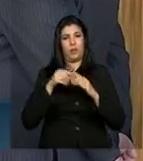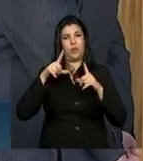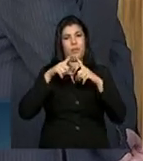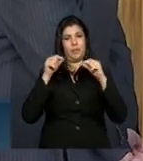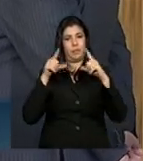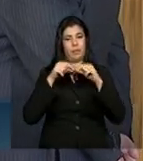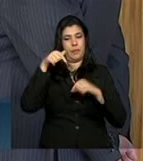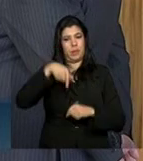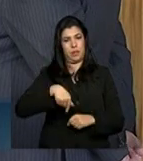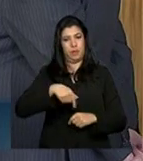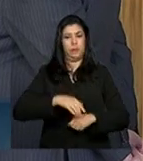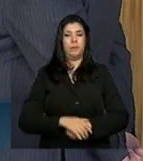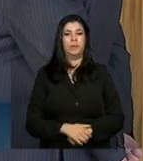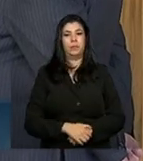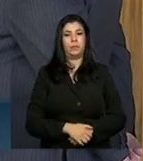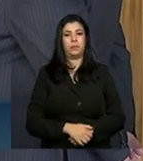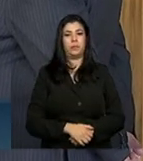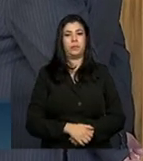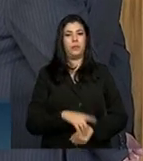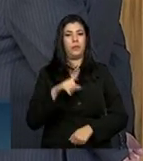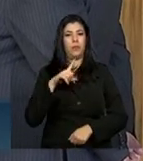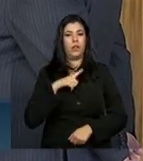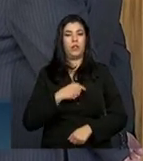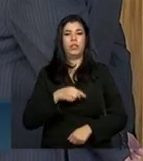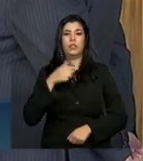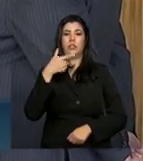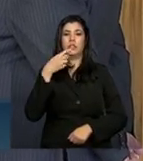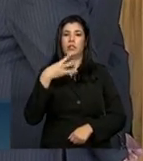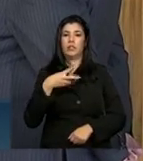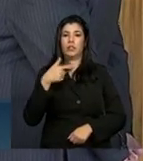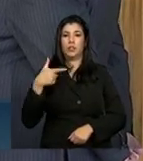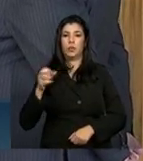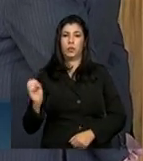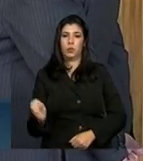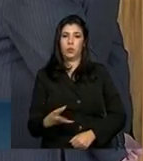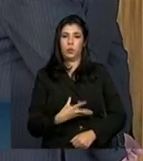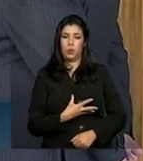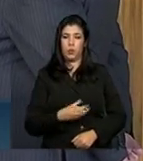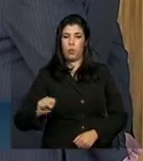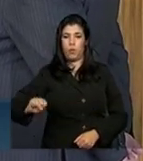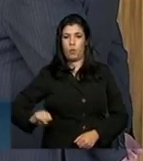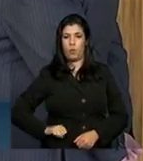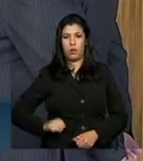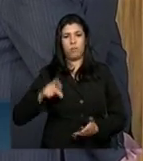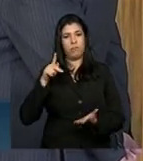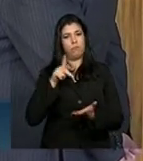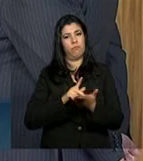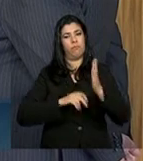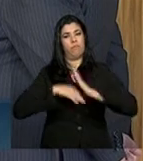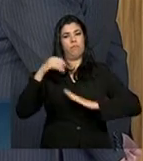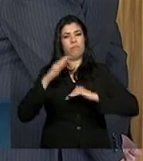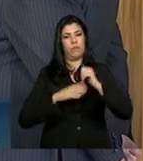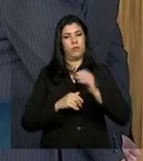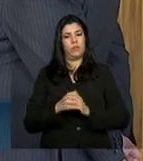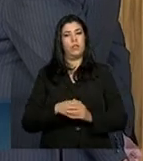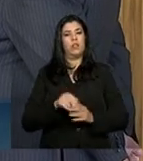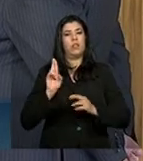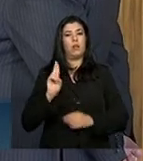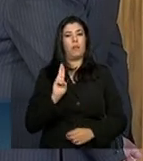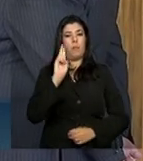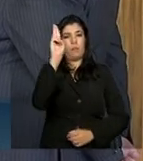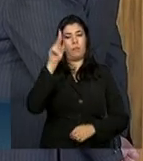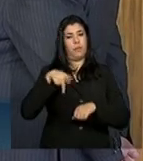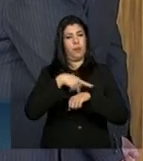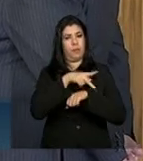Brasília. E são 32 novos embaixadores que passam a atuar no Brasil, passam a representar